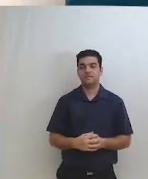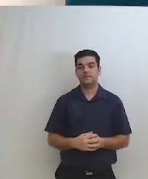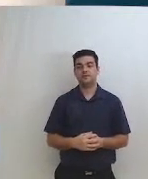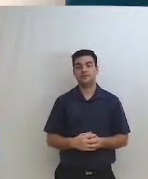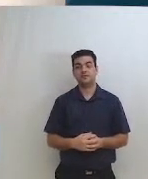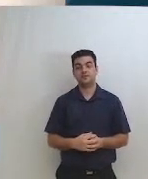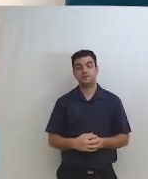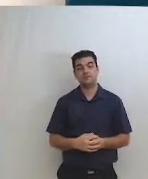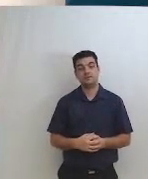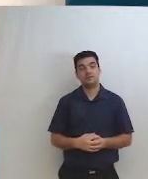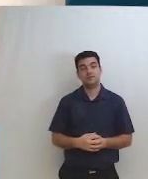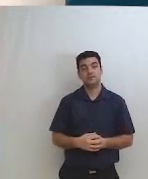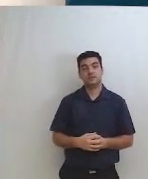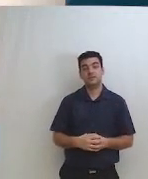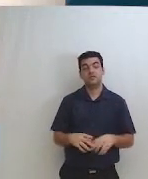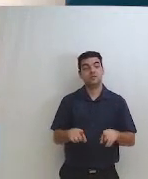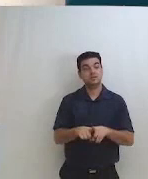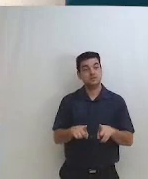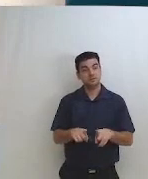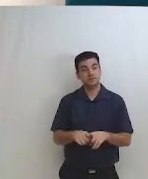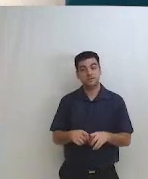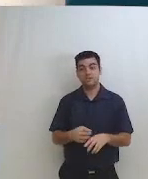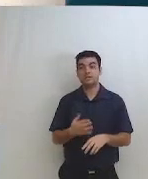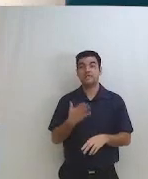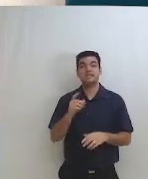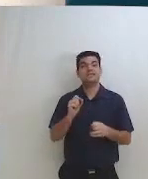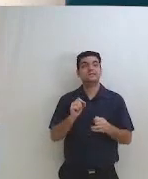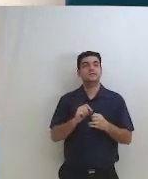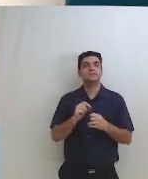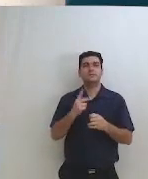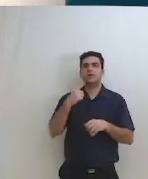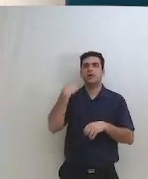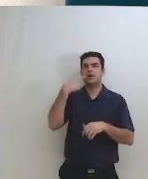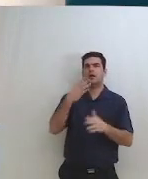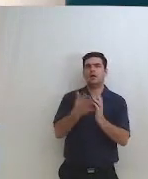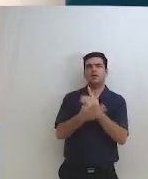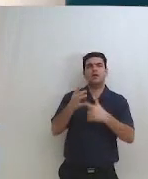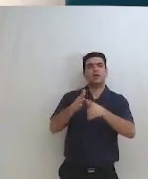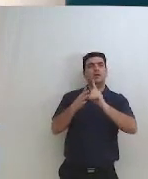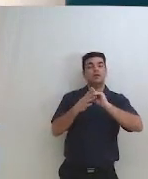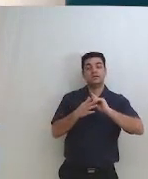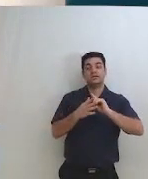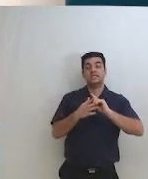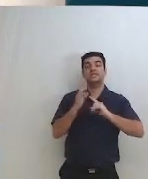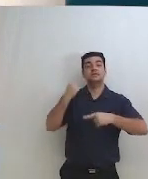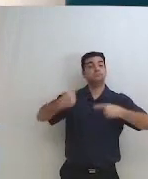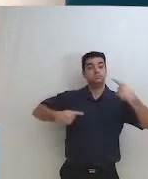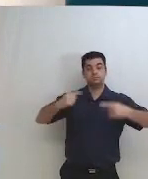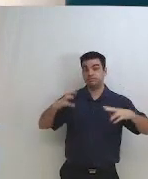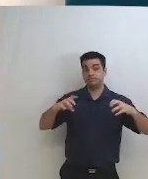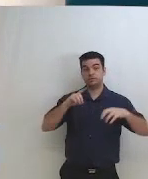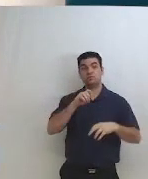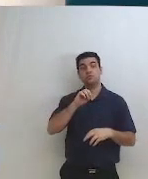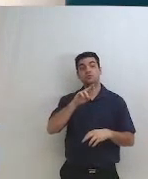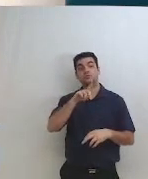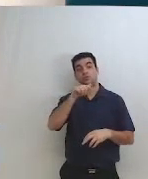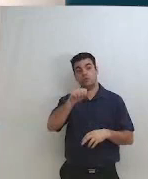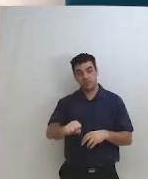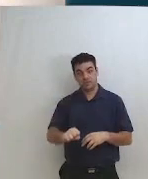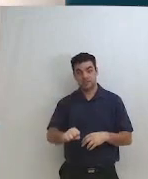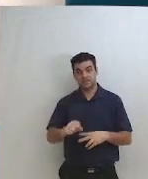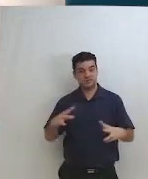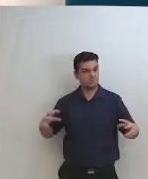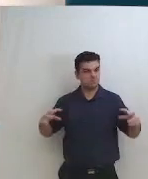teria acontecido porque horas antes a vítima e outros indivíduos haviam ofendido e agredido Douglas, embora na denúncia, por evidente equívoco,